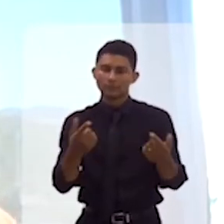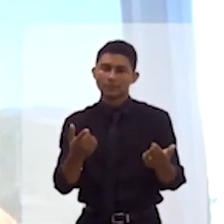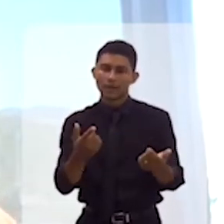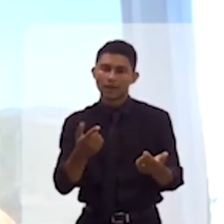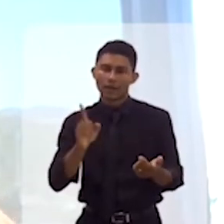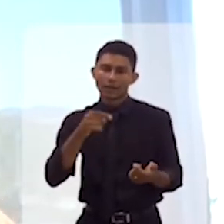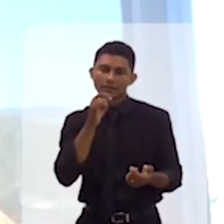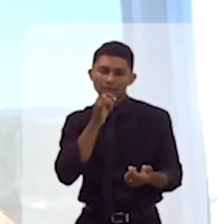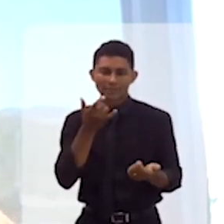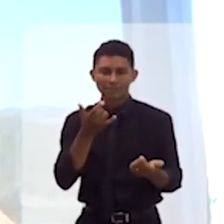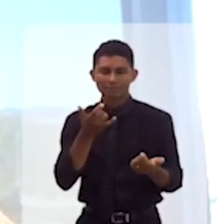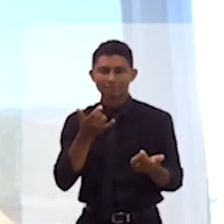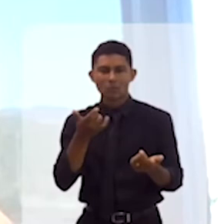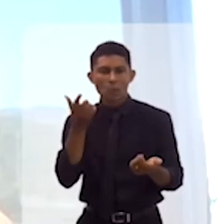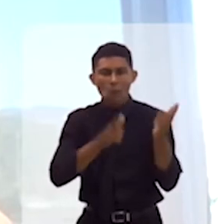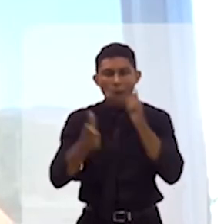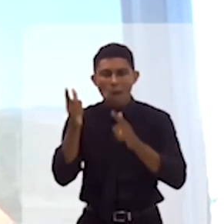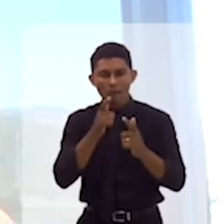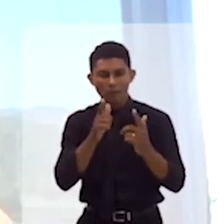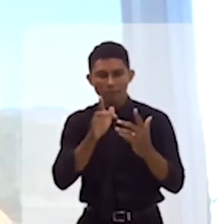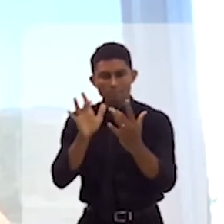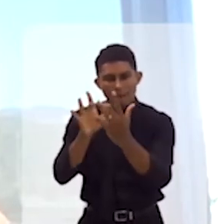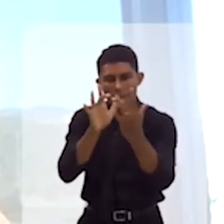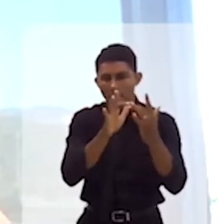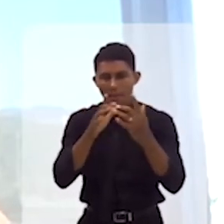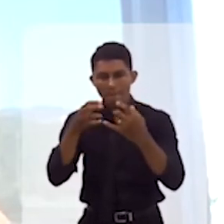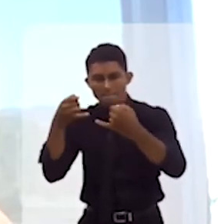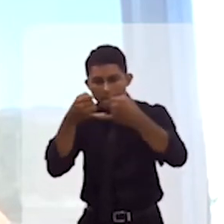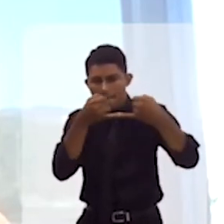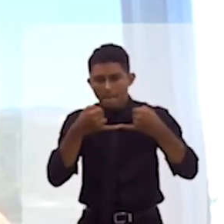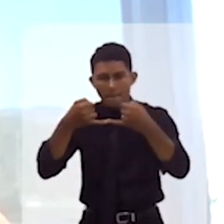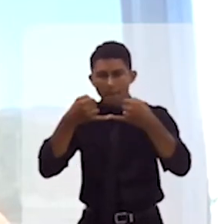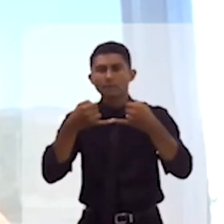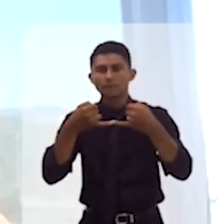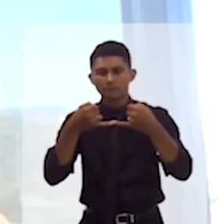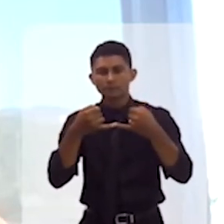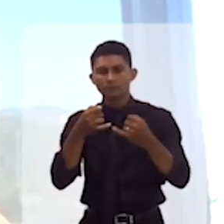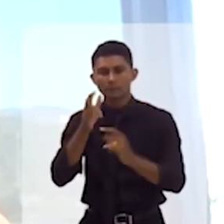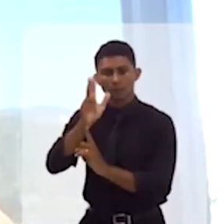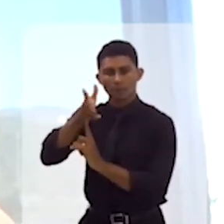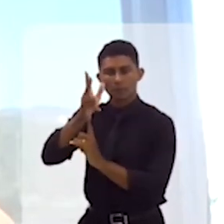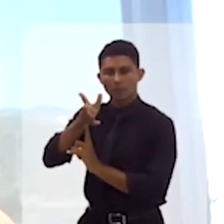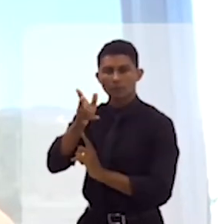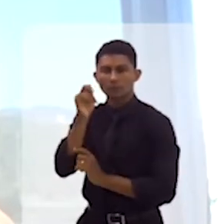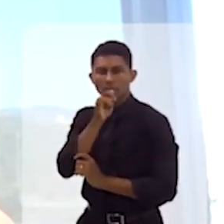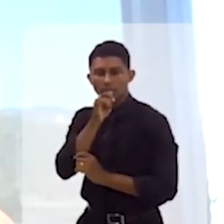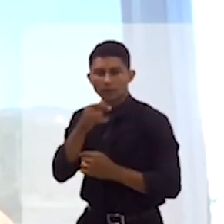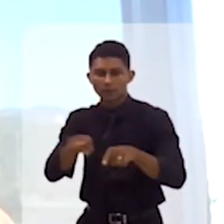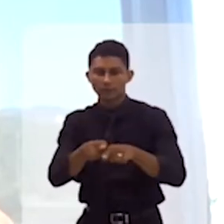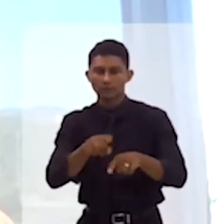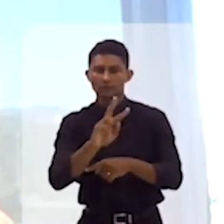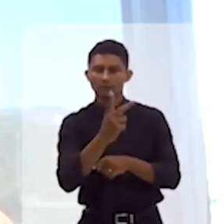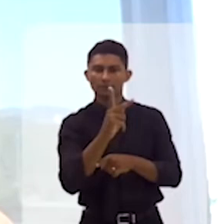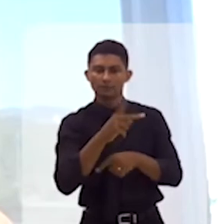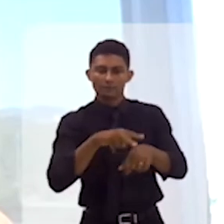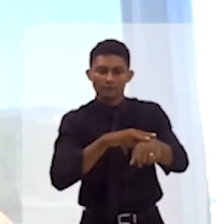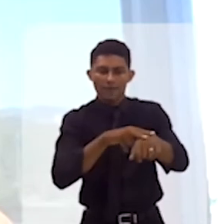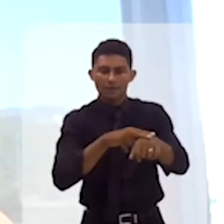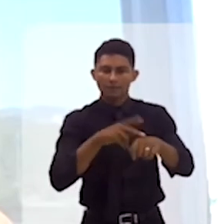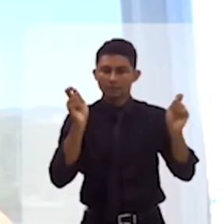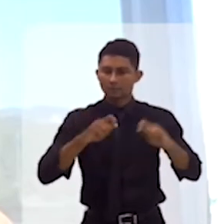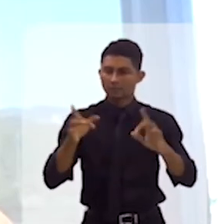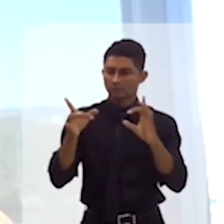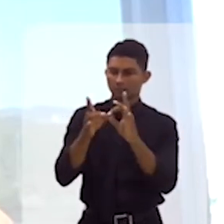conseguir conectar a geração de energia eólica offshore com a produção de hidrogênio verde, exatamente por conta, pelo fato de ser uma